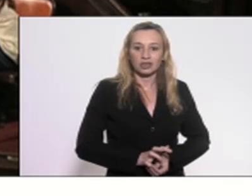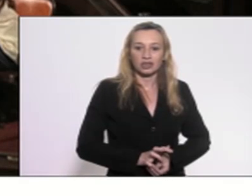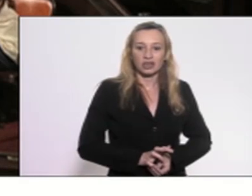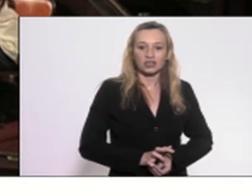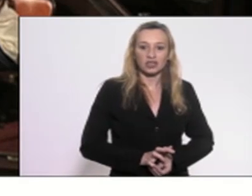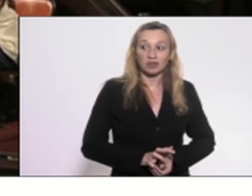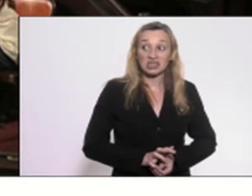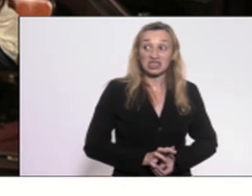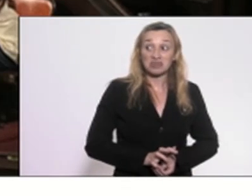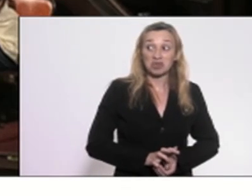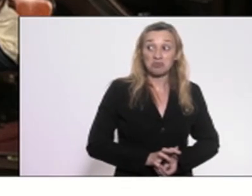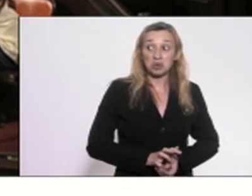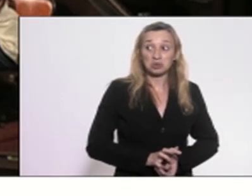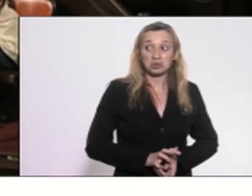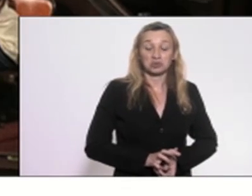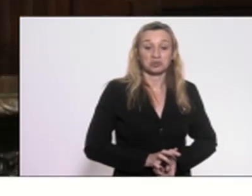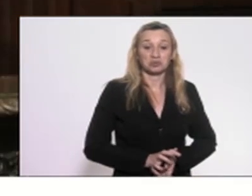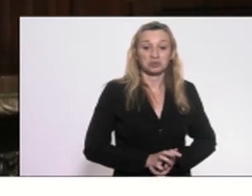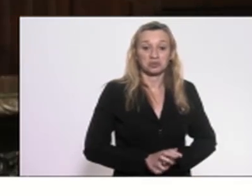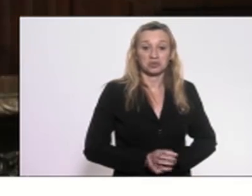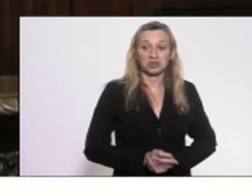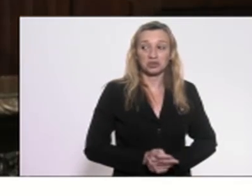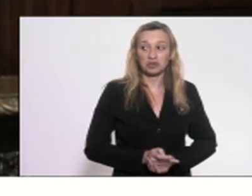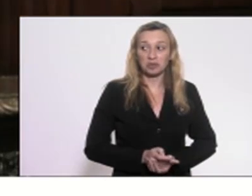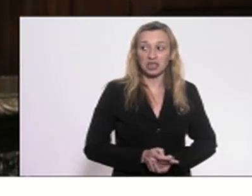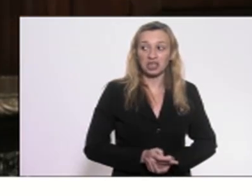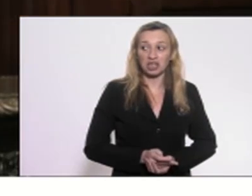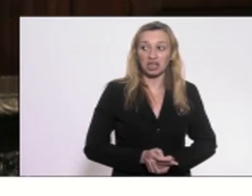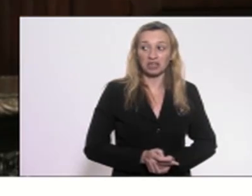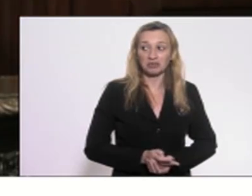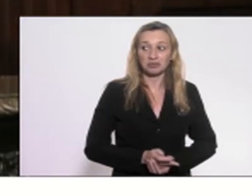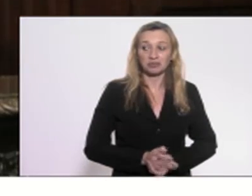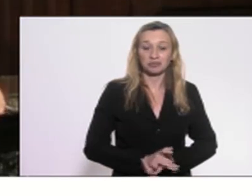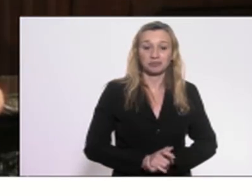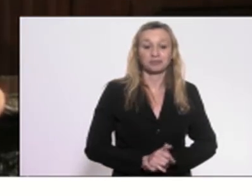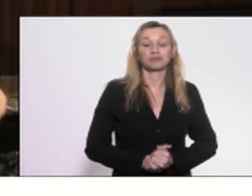Senhor presidente, deputado Gustavo Schmidt,